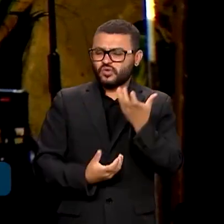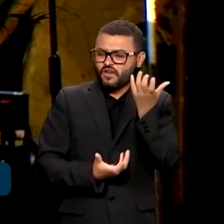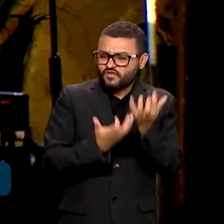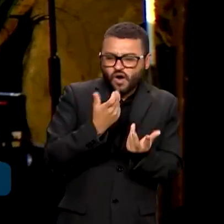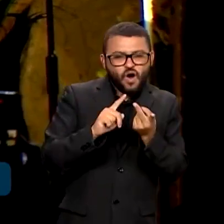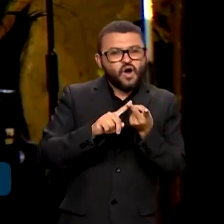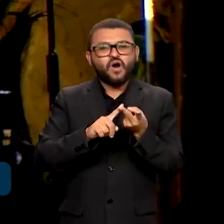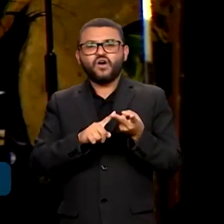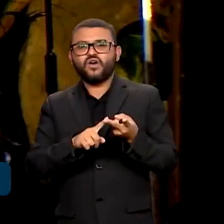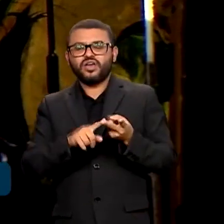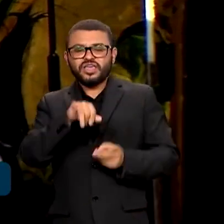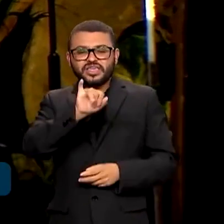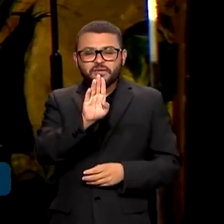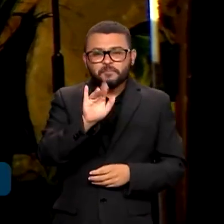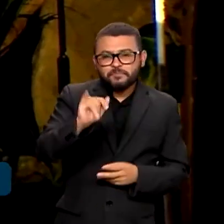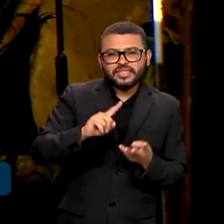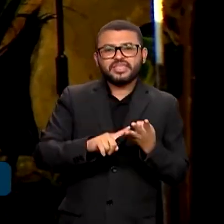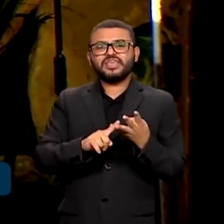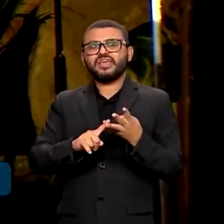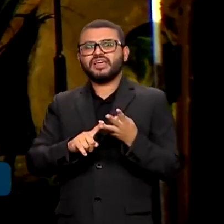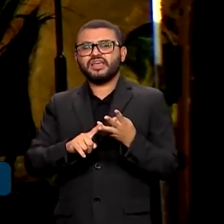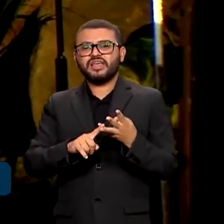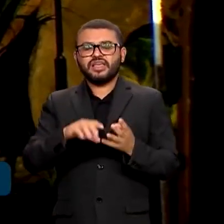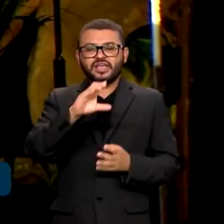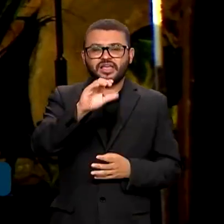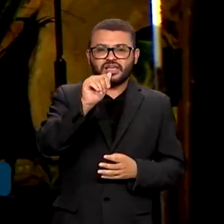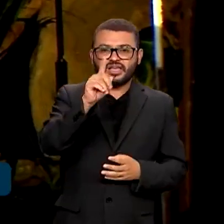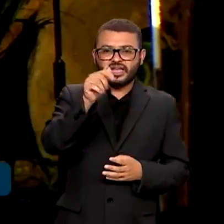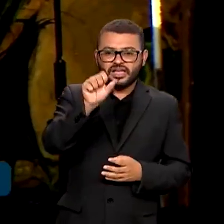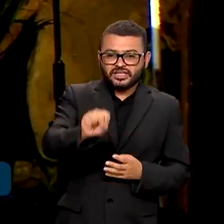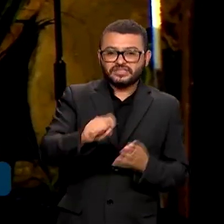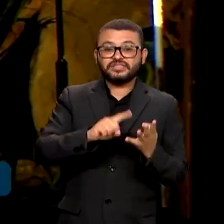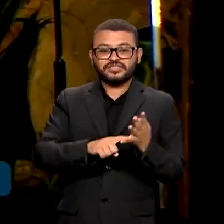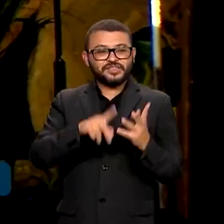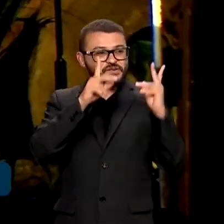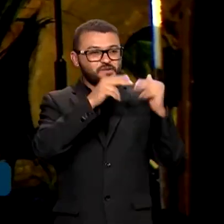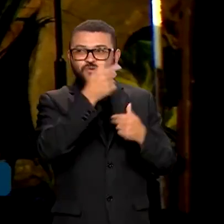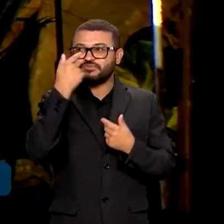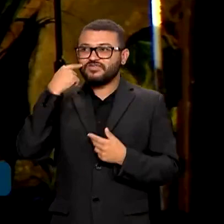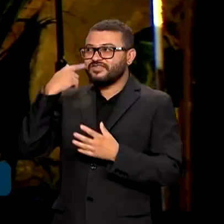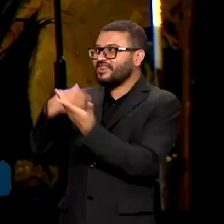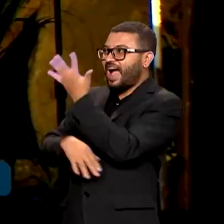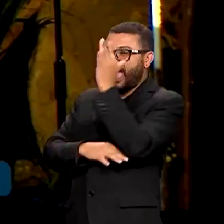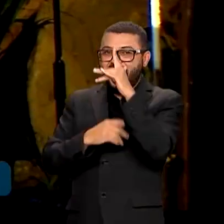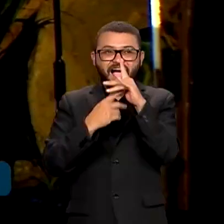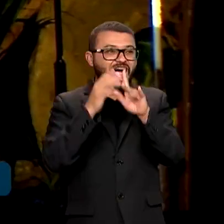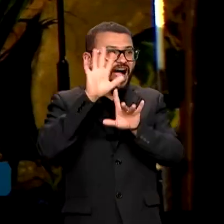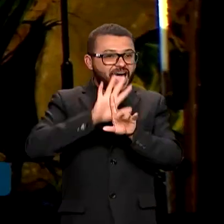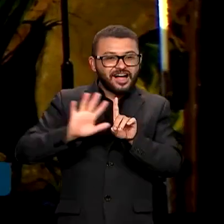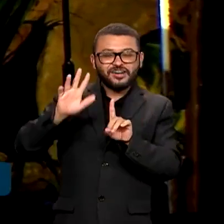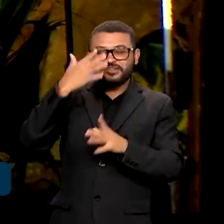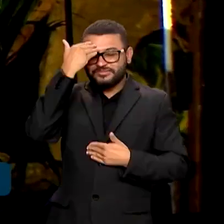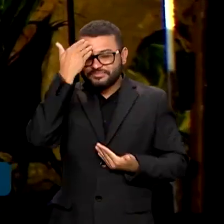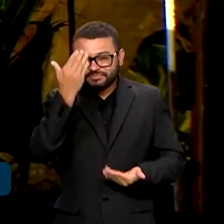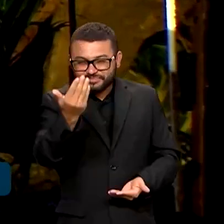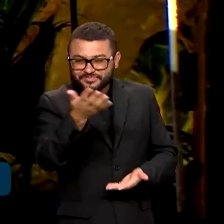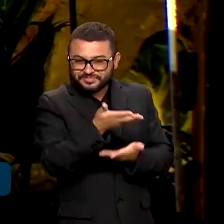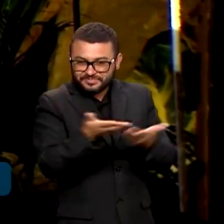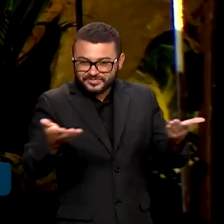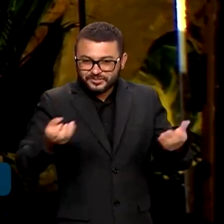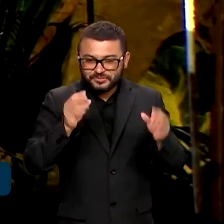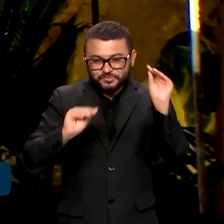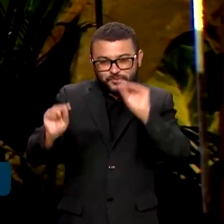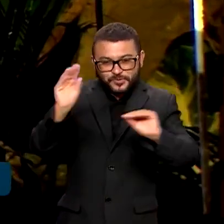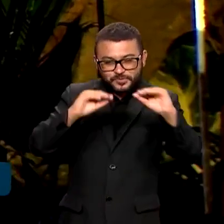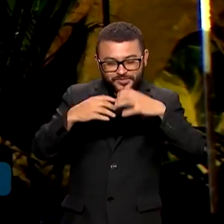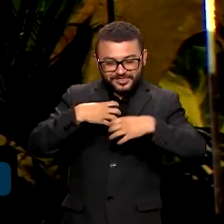cipó tingui, tem cipó de escada como esse que está aqui. Muito obrigada, um